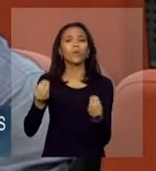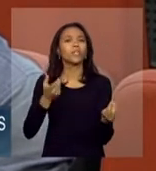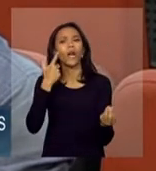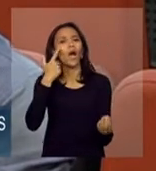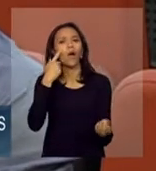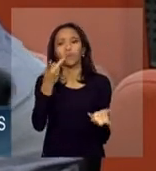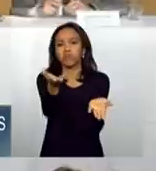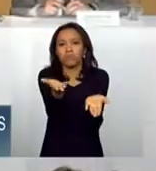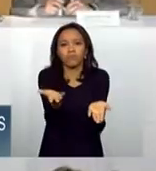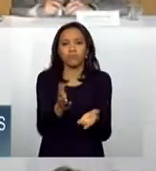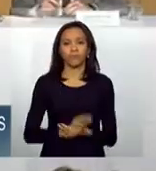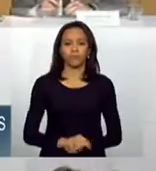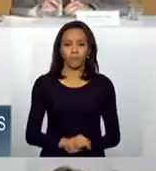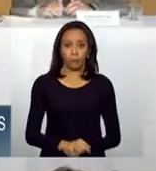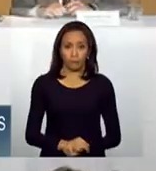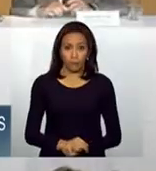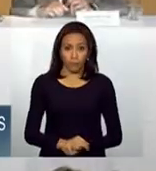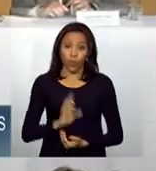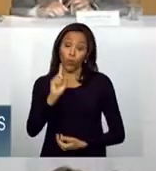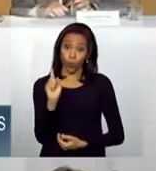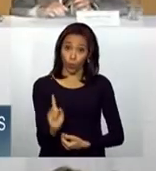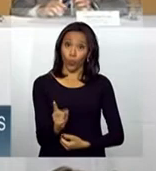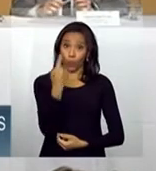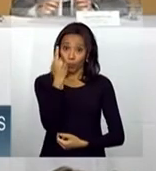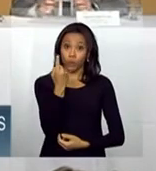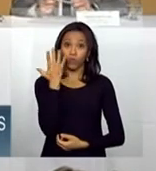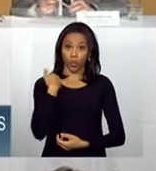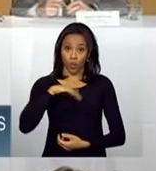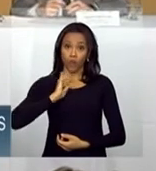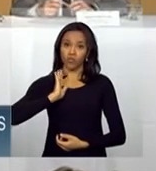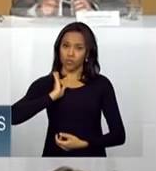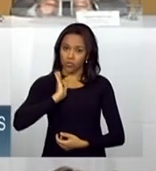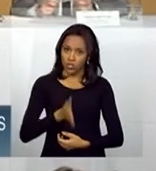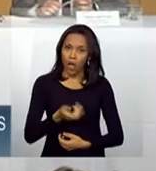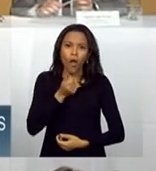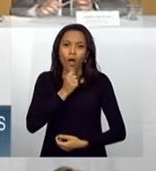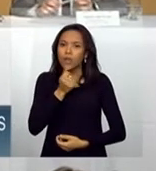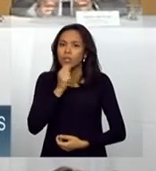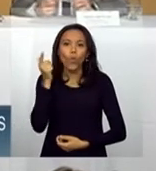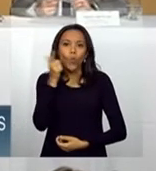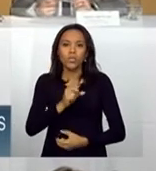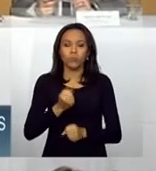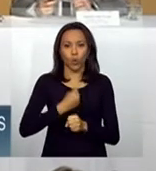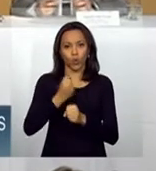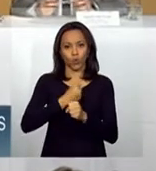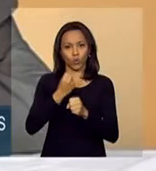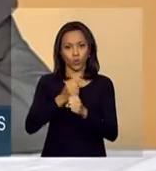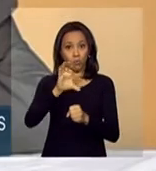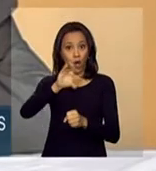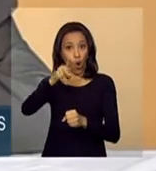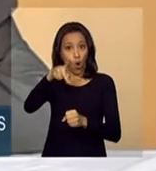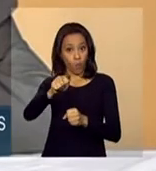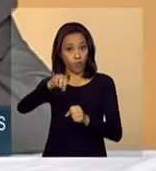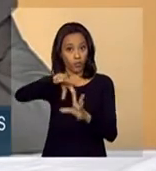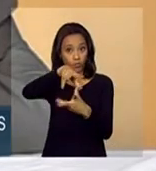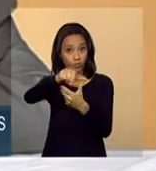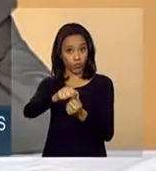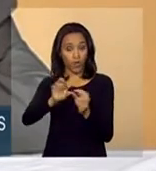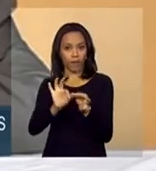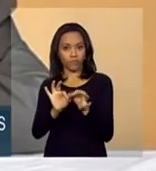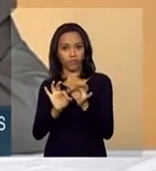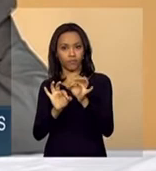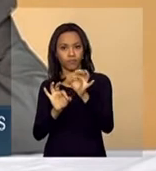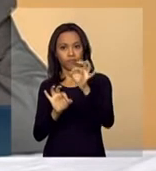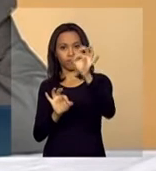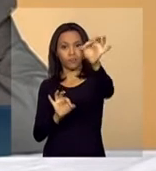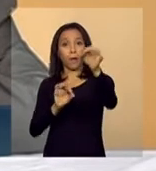a isso? Não, o único trecho de rede que nós ainda não construímos para a Copa do Mundo é o trecho que vai para Manaus, que